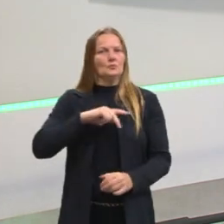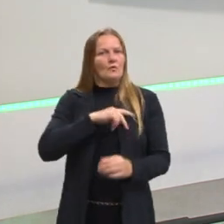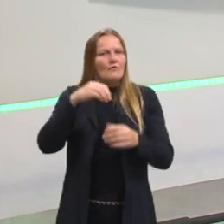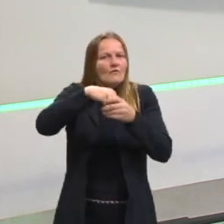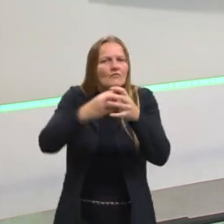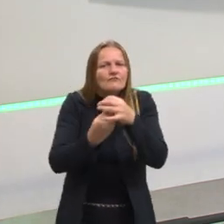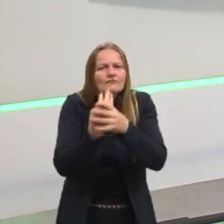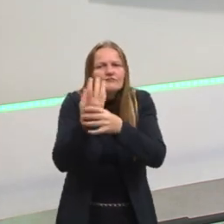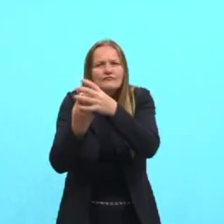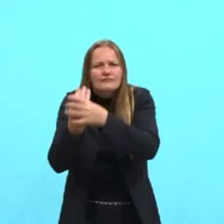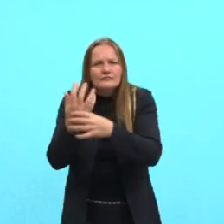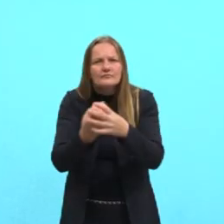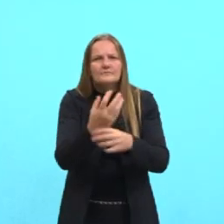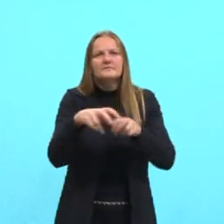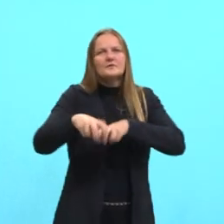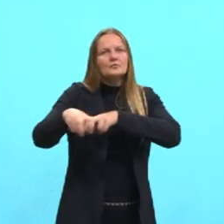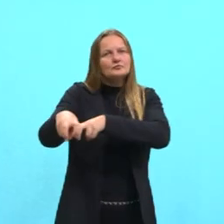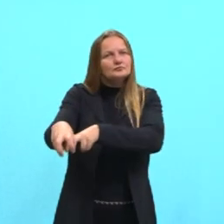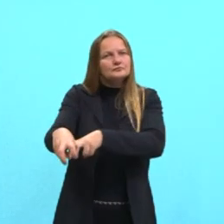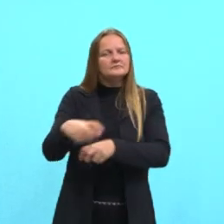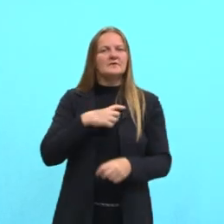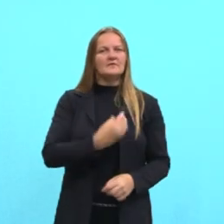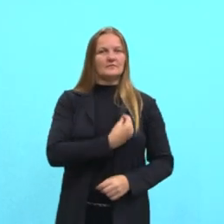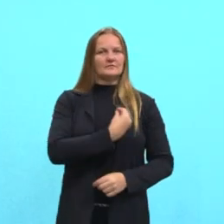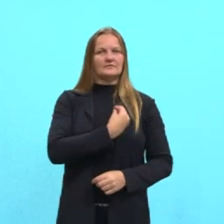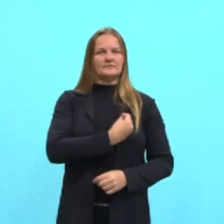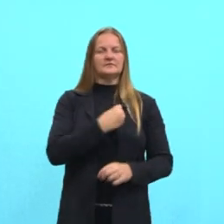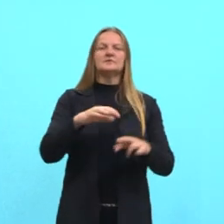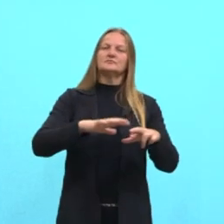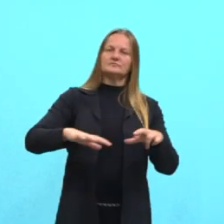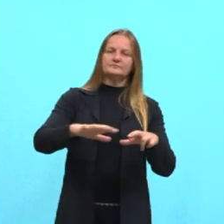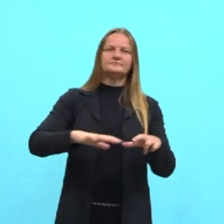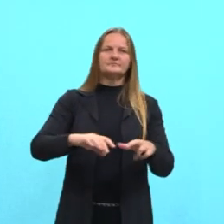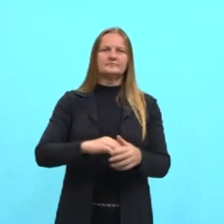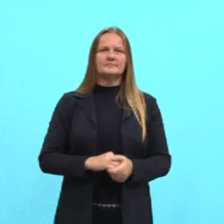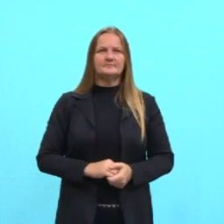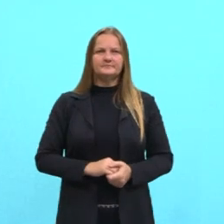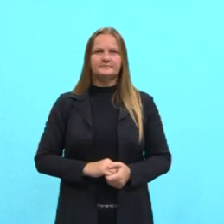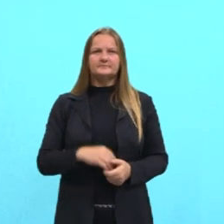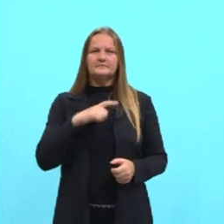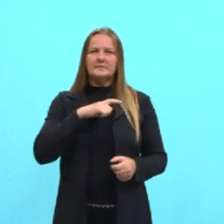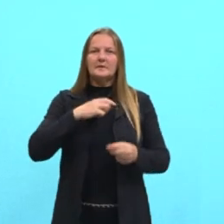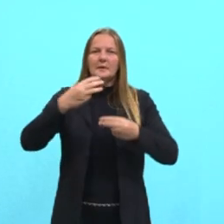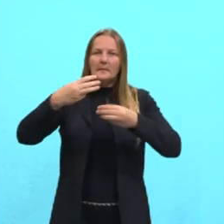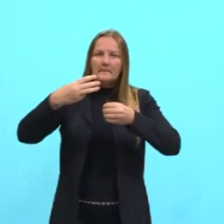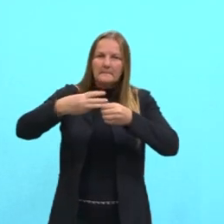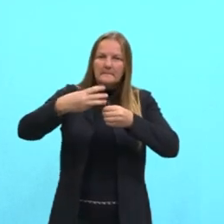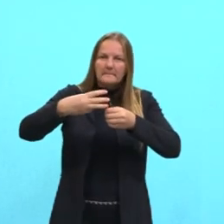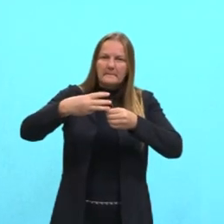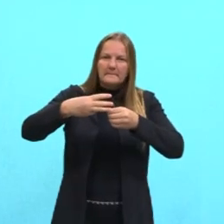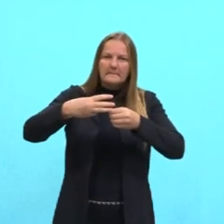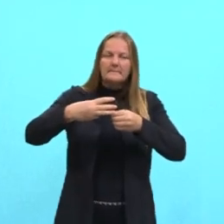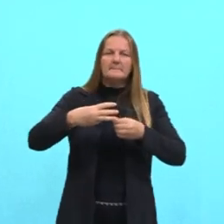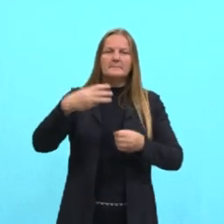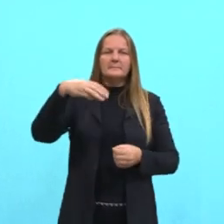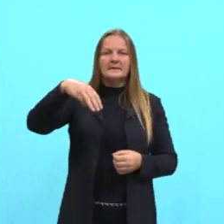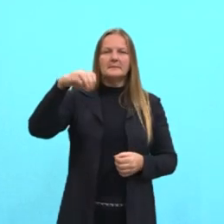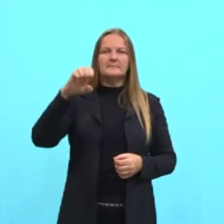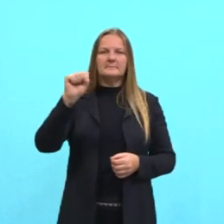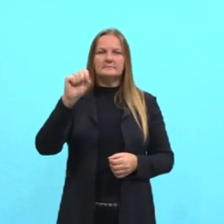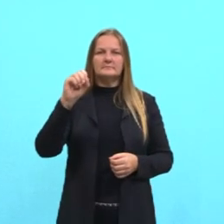Agricultura no desenvolvimento da vida e aí nós temos gente a Mesopotâmia que foi essa